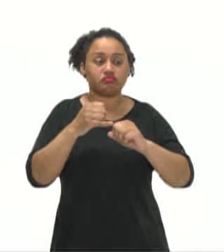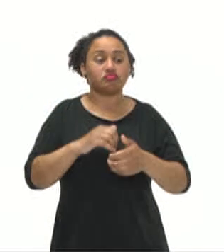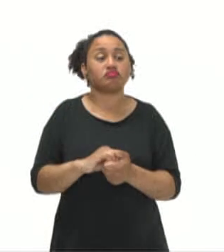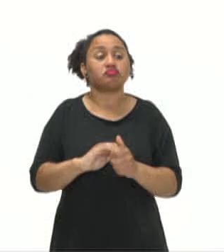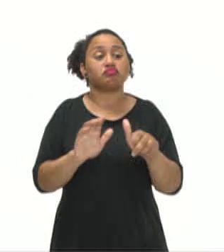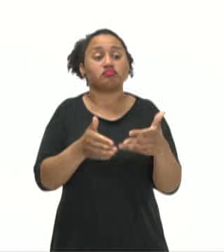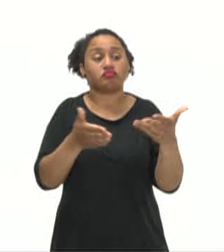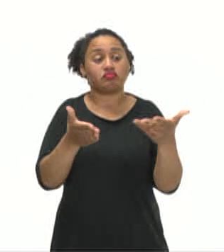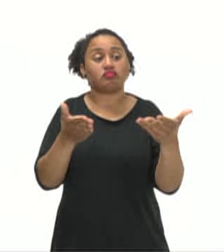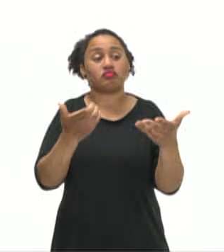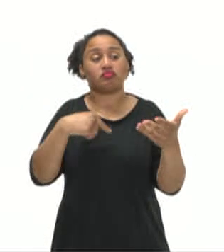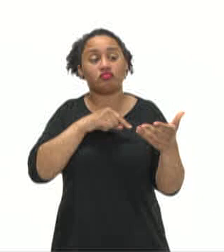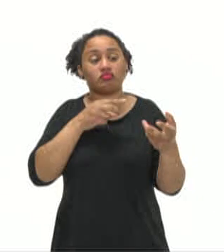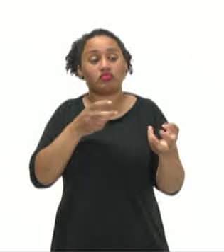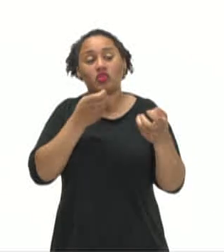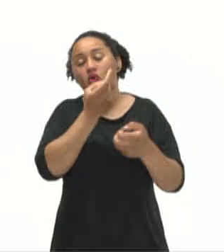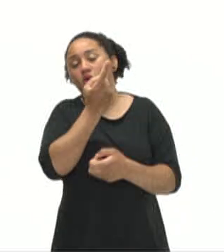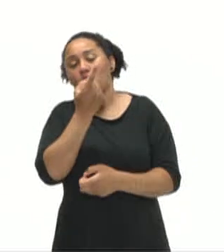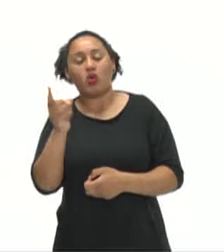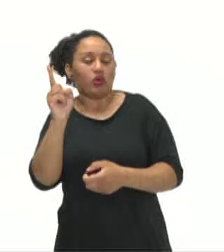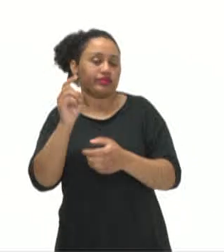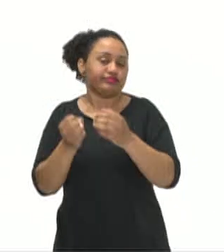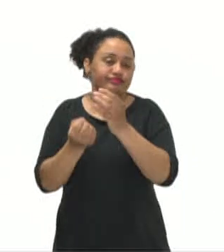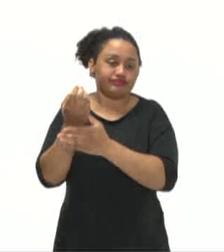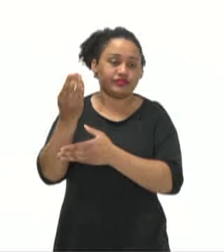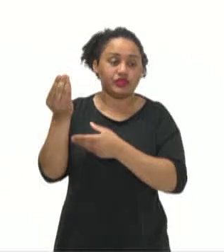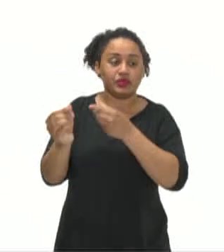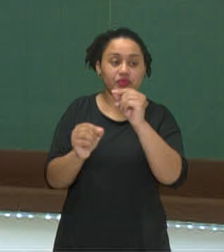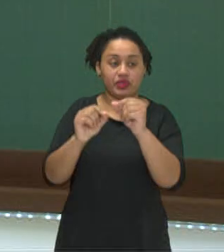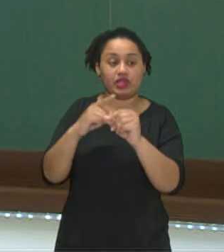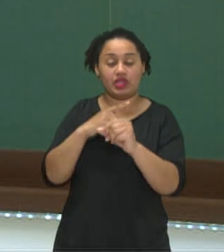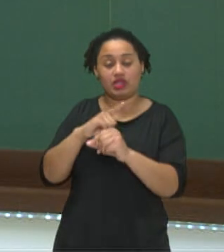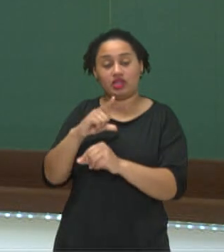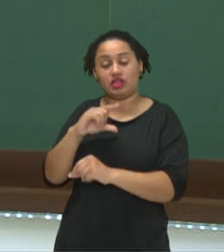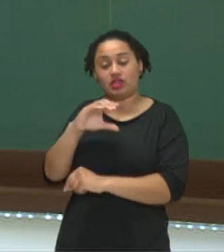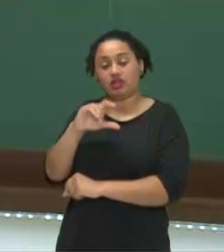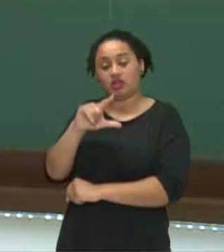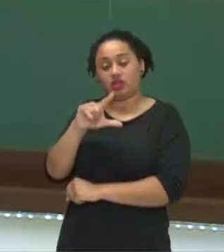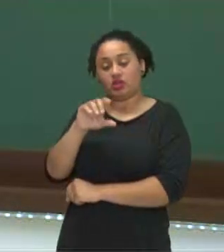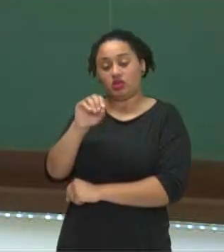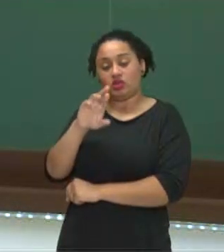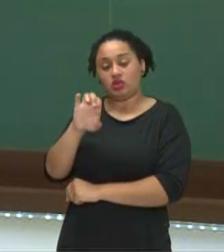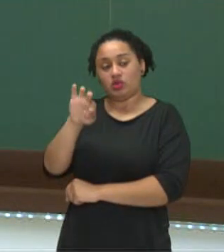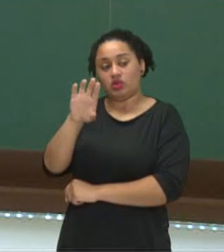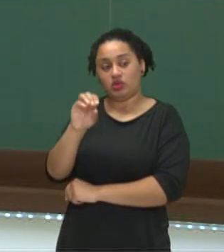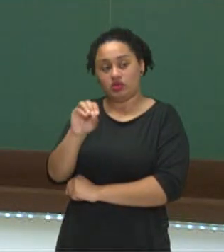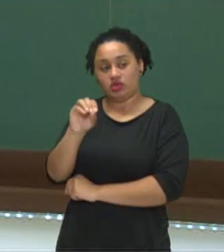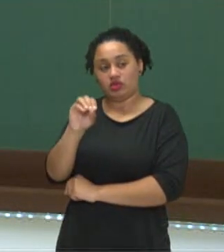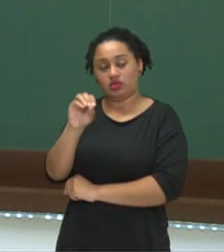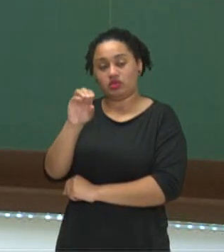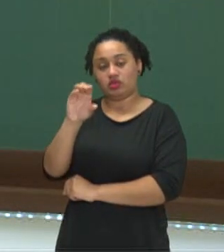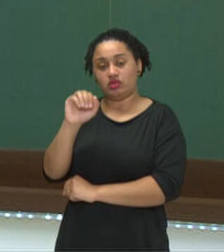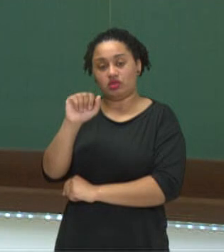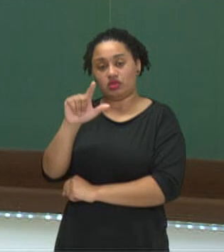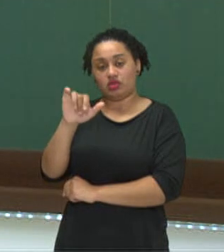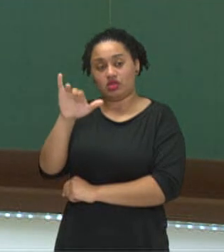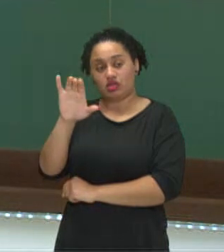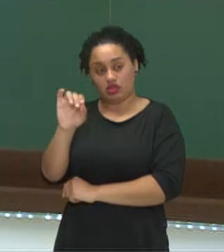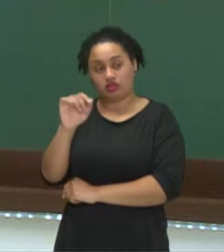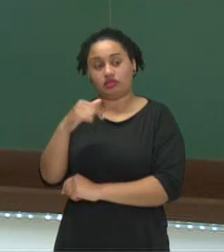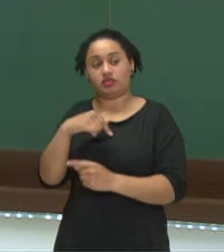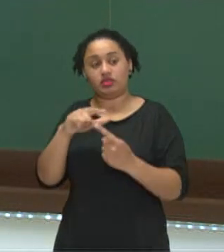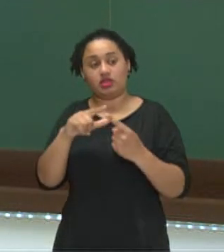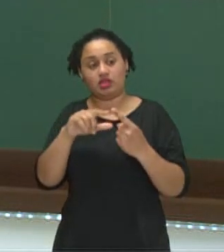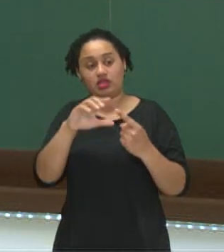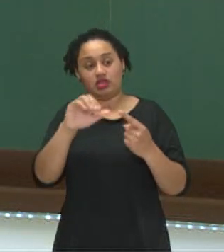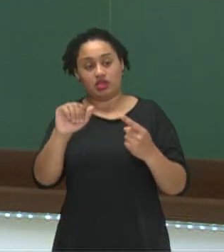Agora a gente vai dar uma olhadinha aqui numa outra formação. Então aqui a gente tem o cloreto de cálcio, que é o CaCl2. Olha só,